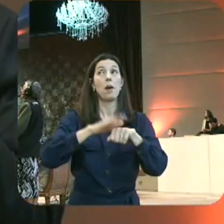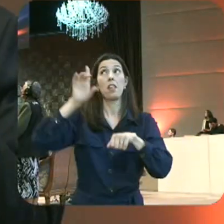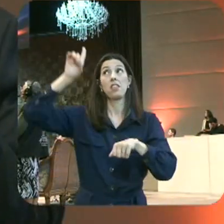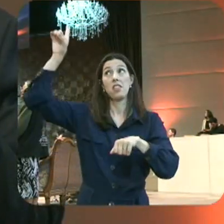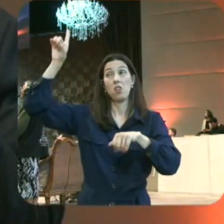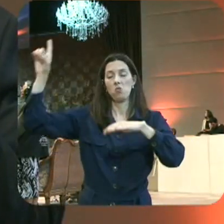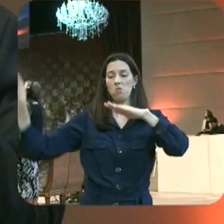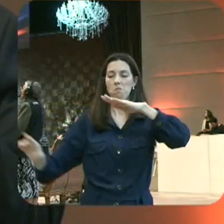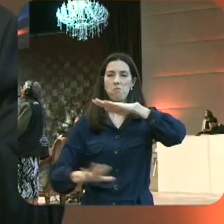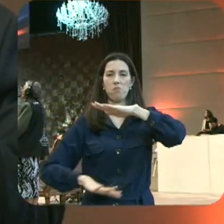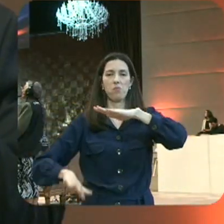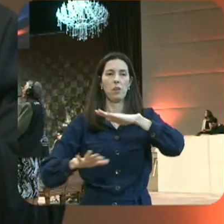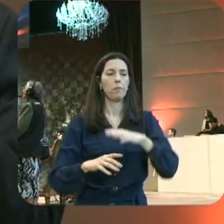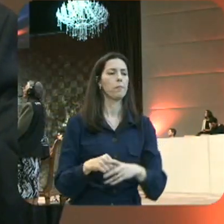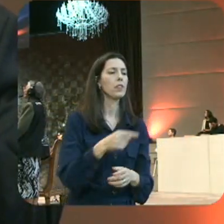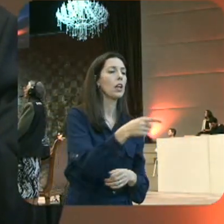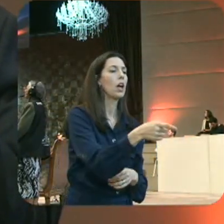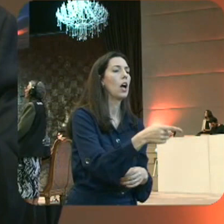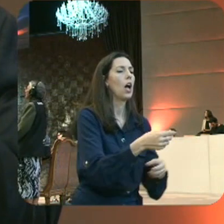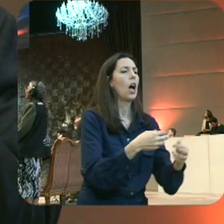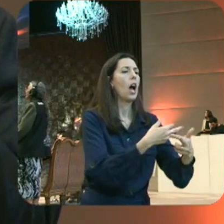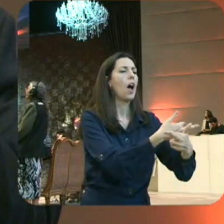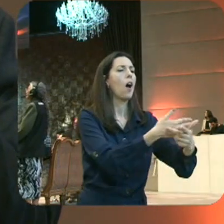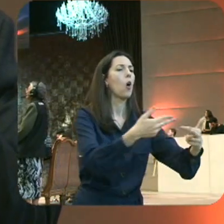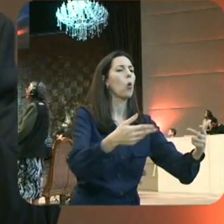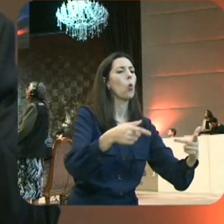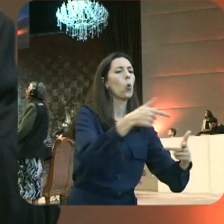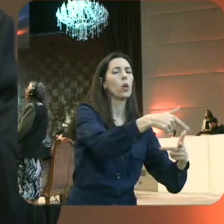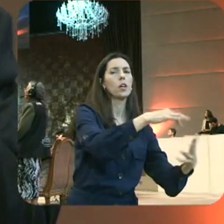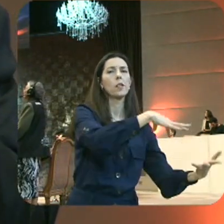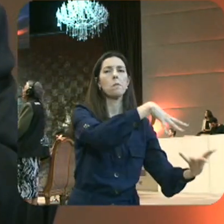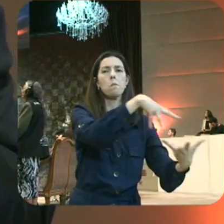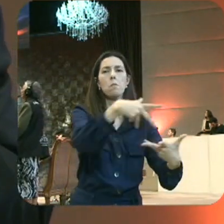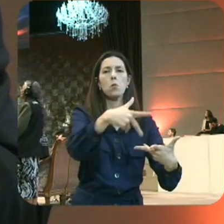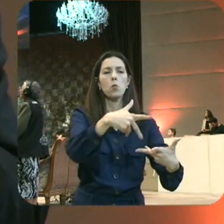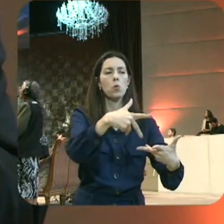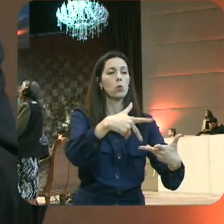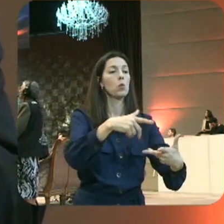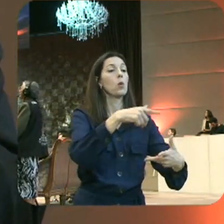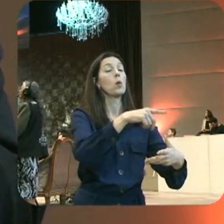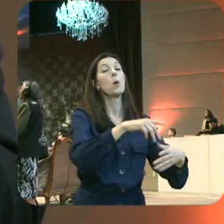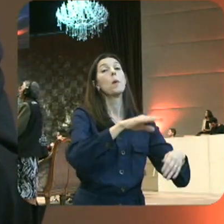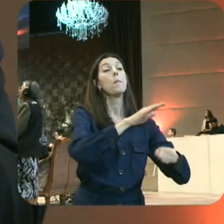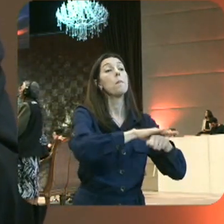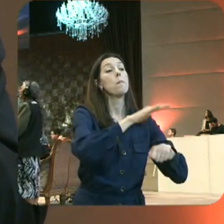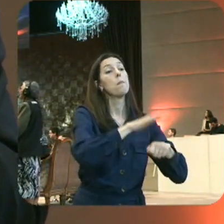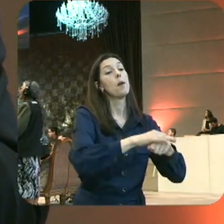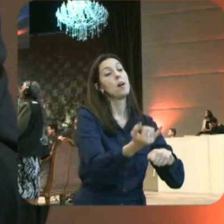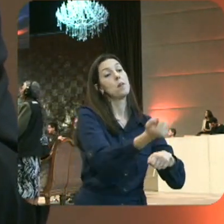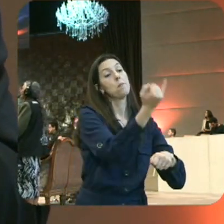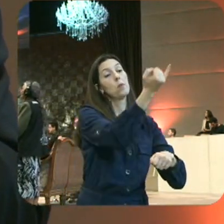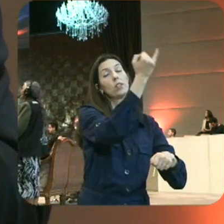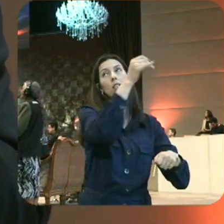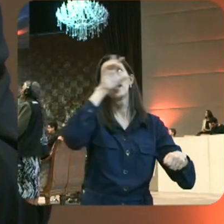uma crítica do mundo mais importante do que a direção de Deus,